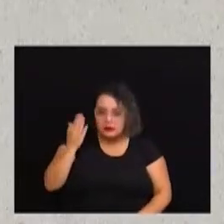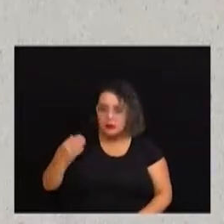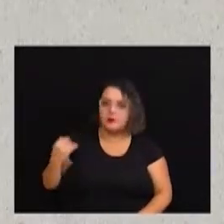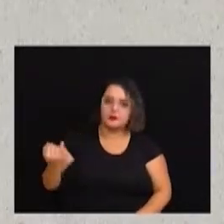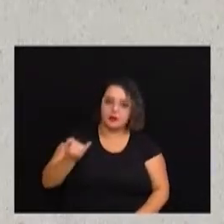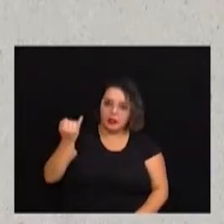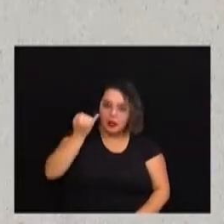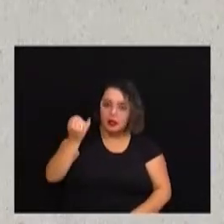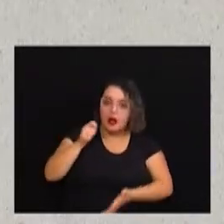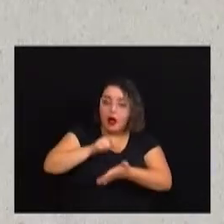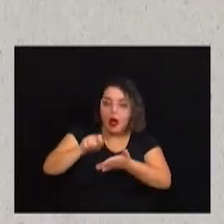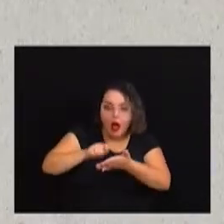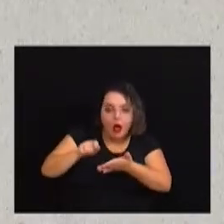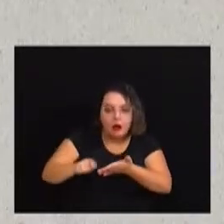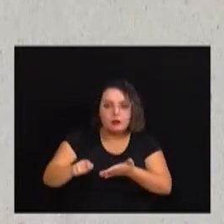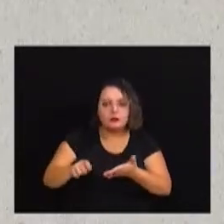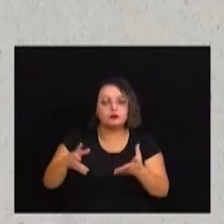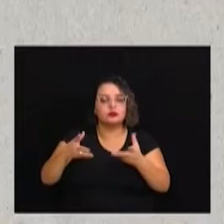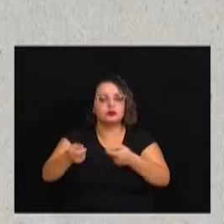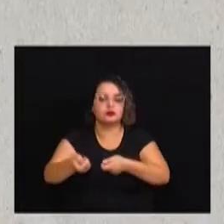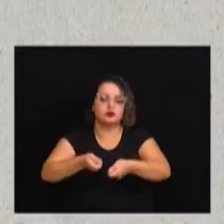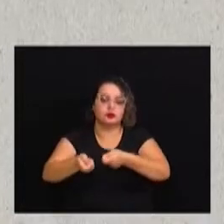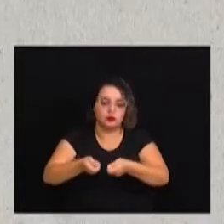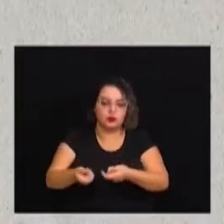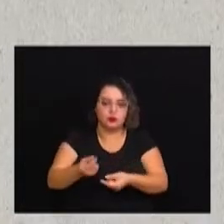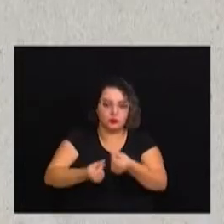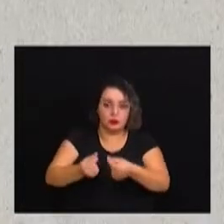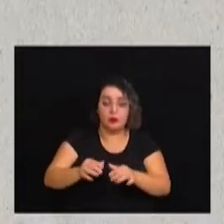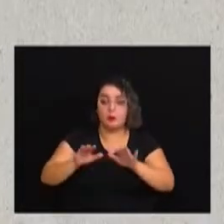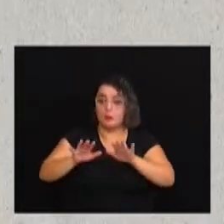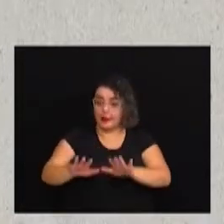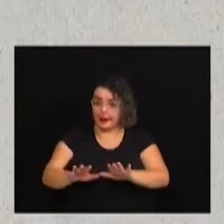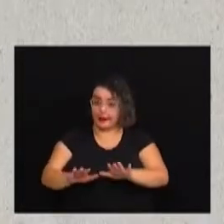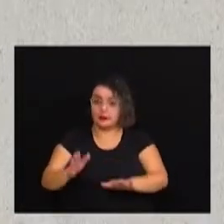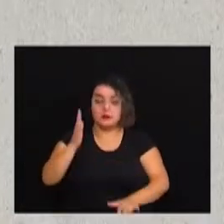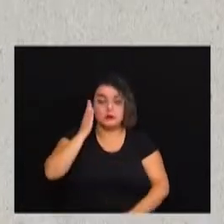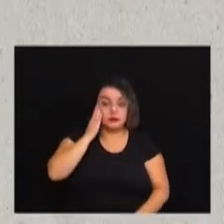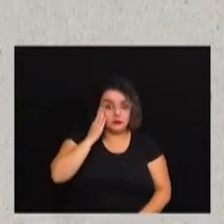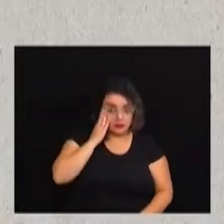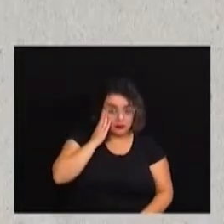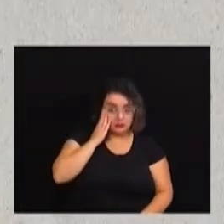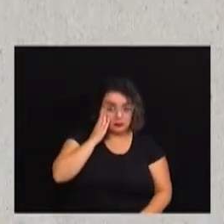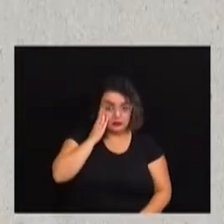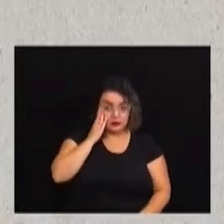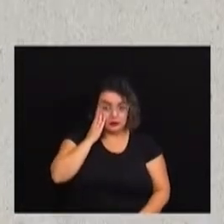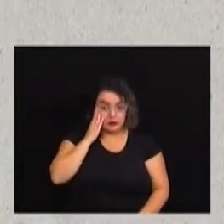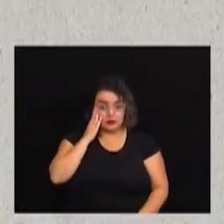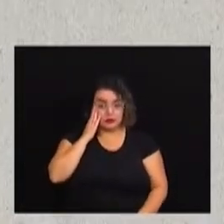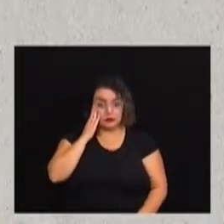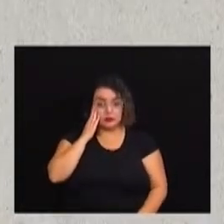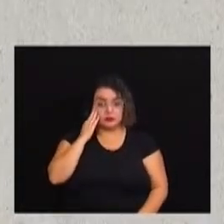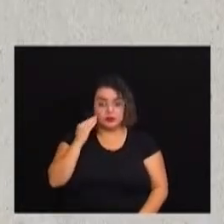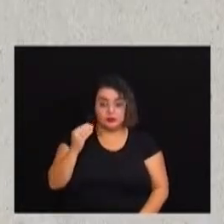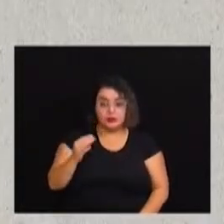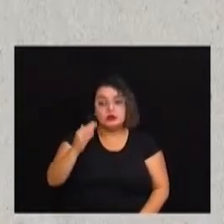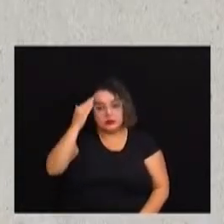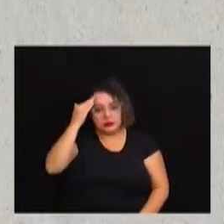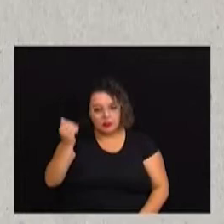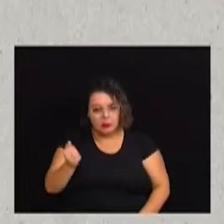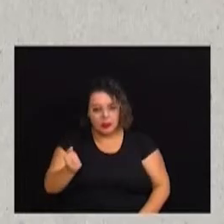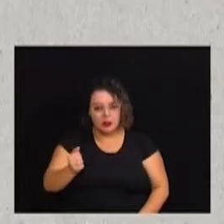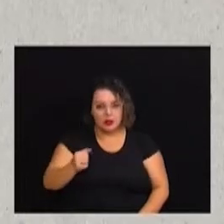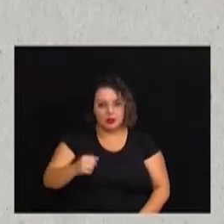da importância de anotar e ter o controle financeiro. Mas a gente sabe que, além da identificação